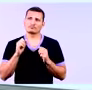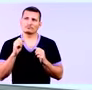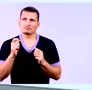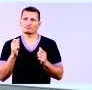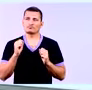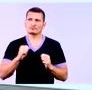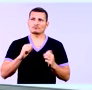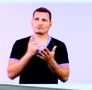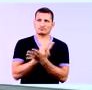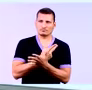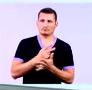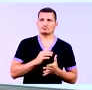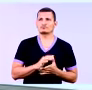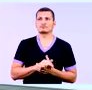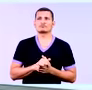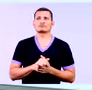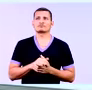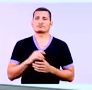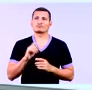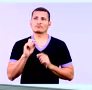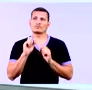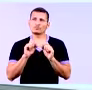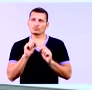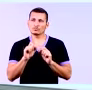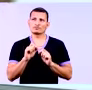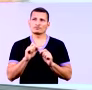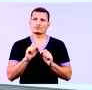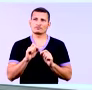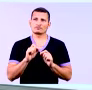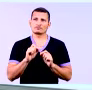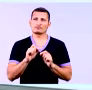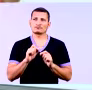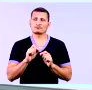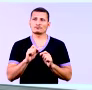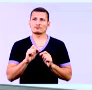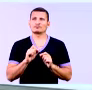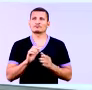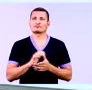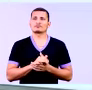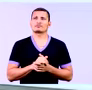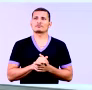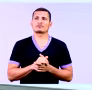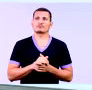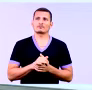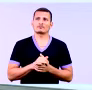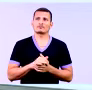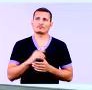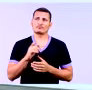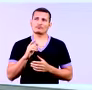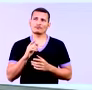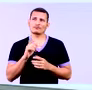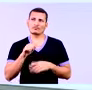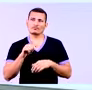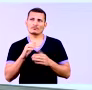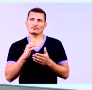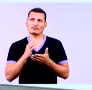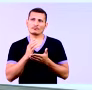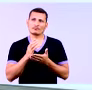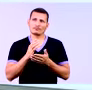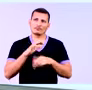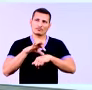acontecer. O que impede que esses desastres aconteçam com muita periodicidade são os mecanismos de segurança que as